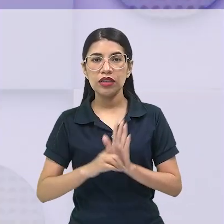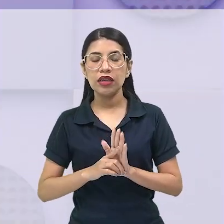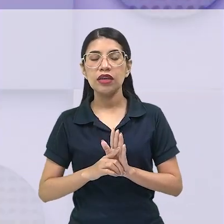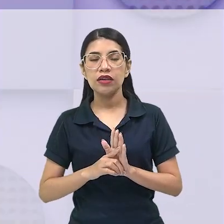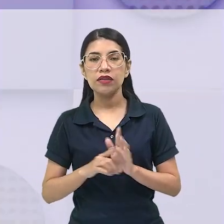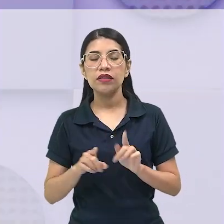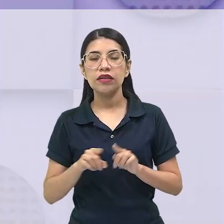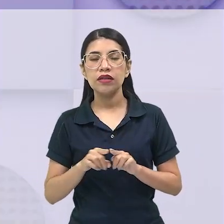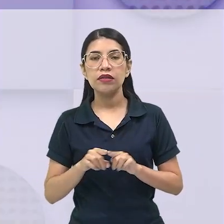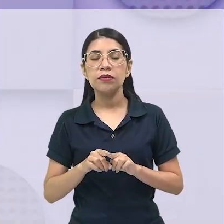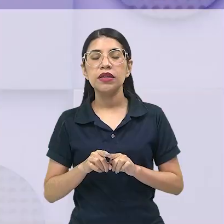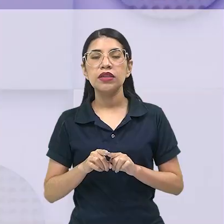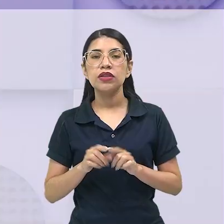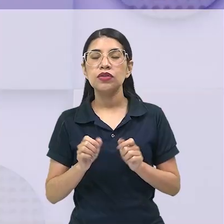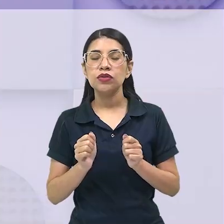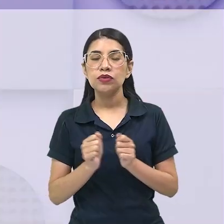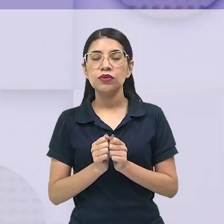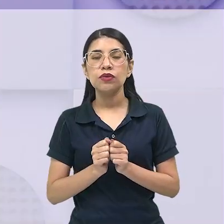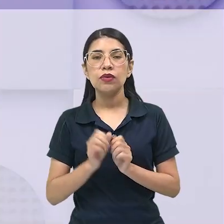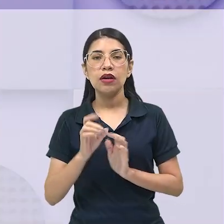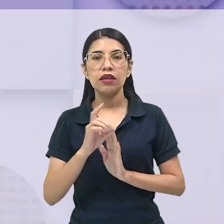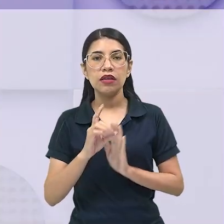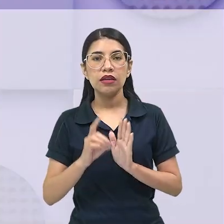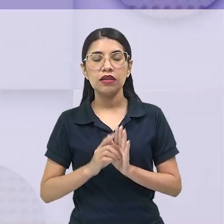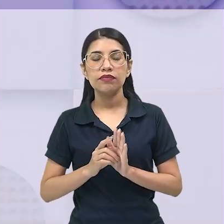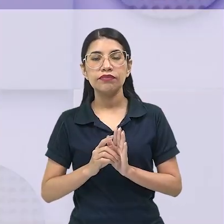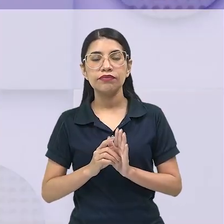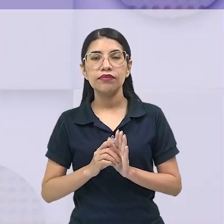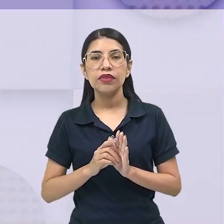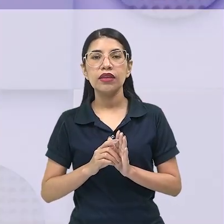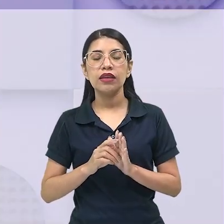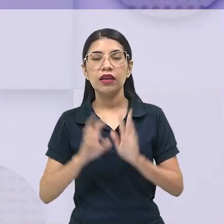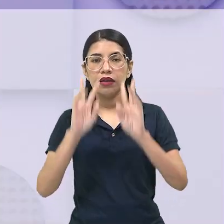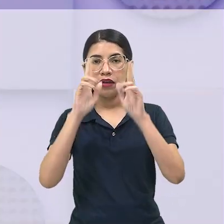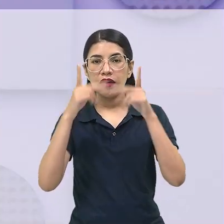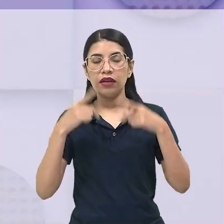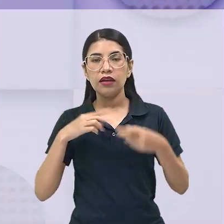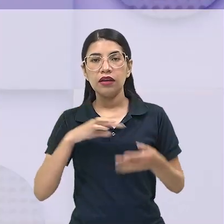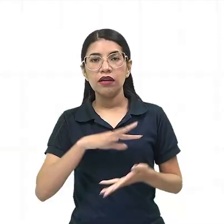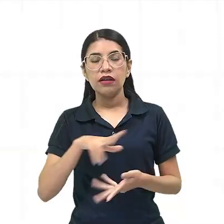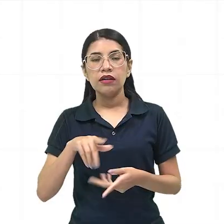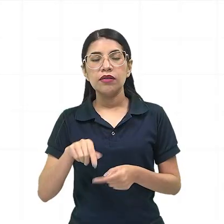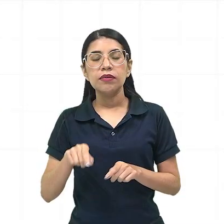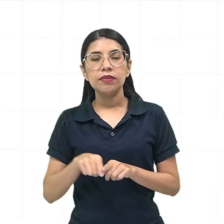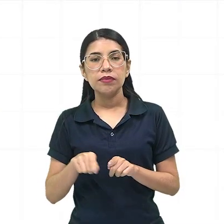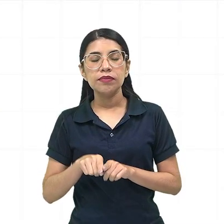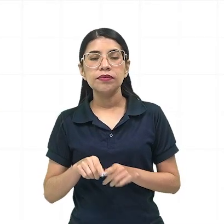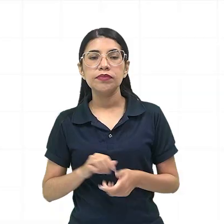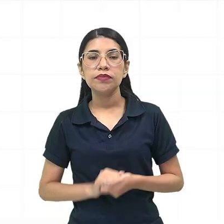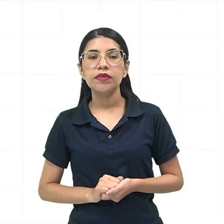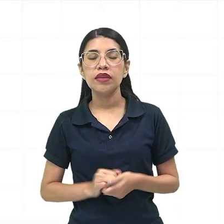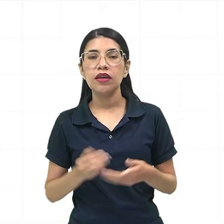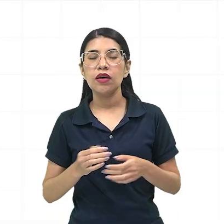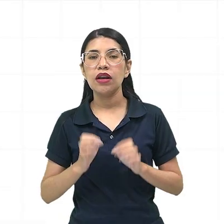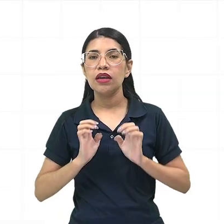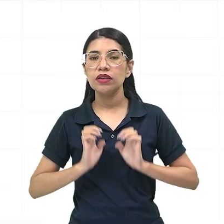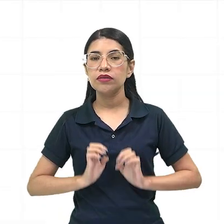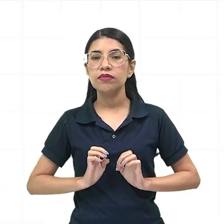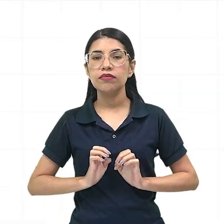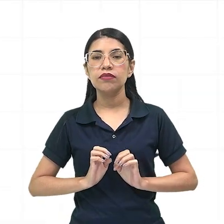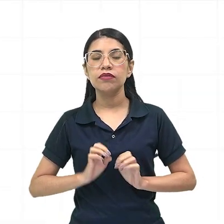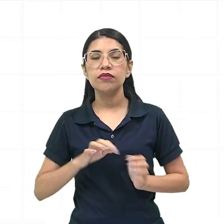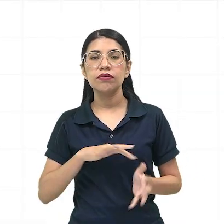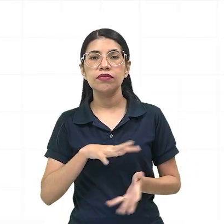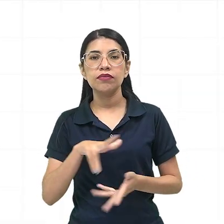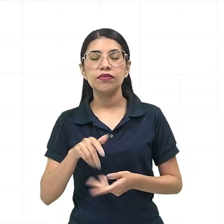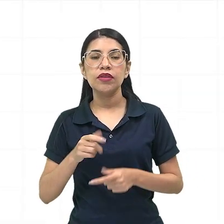Ressonâncias da Declaração Universal dos Direitos Humanos, ressonâncias de tudo isso. Vamos agora pensar a intuição de uma ética global. Os grandes